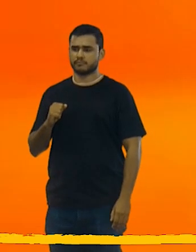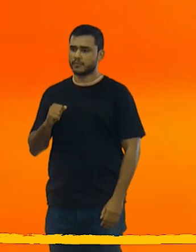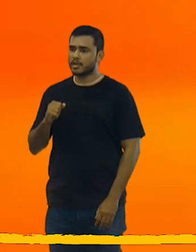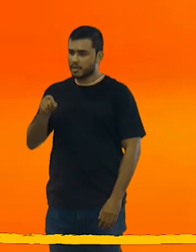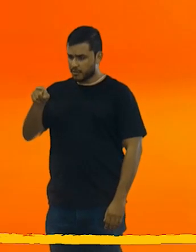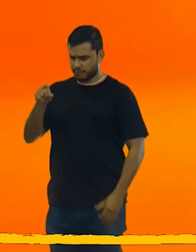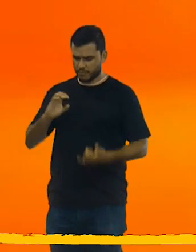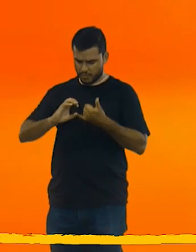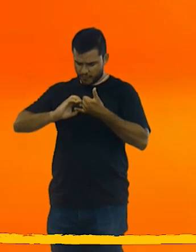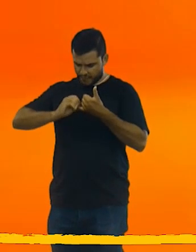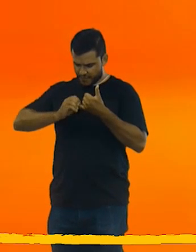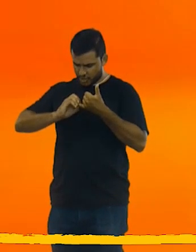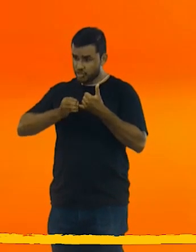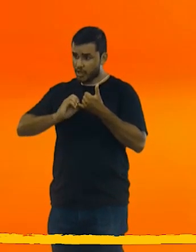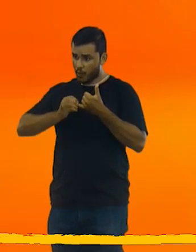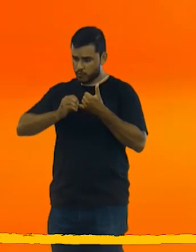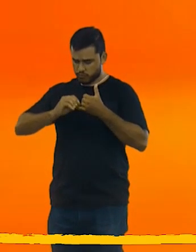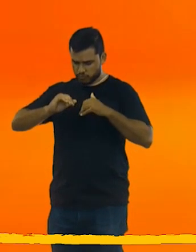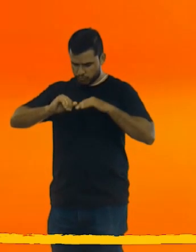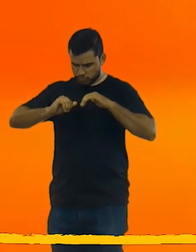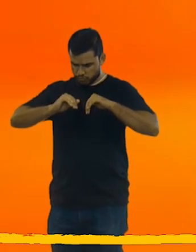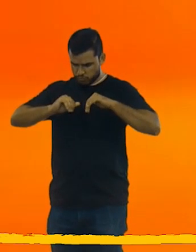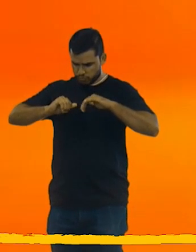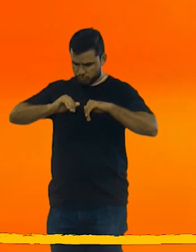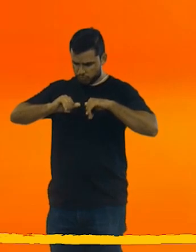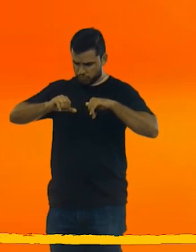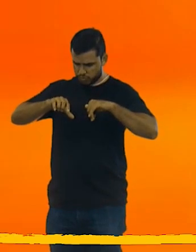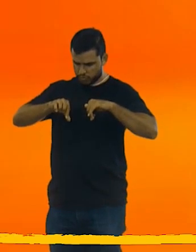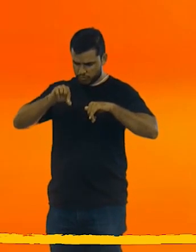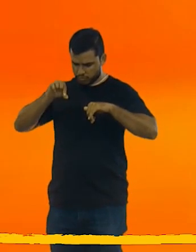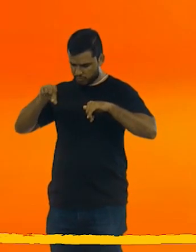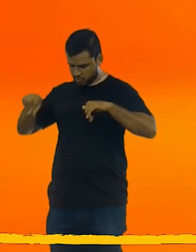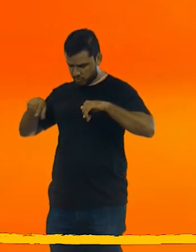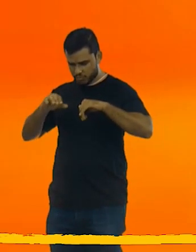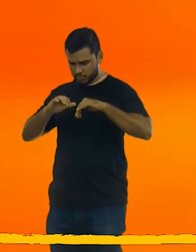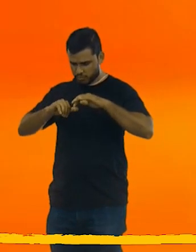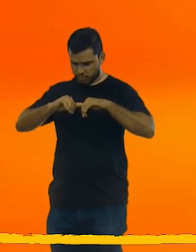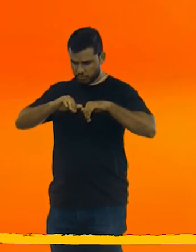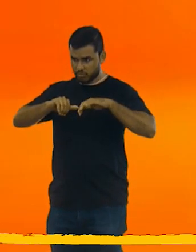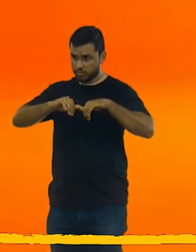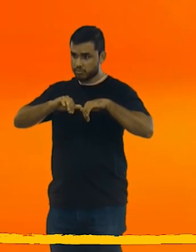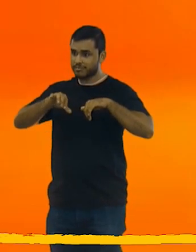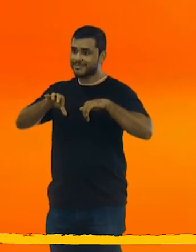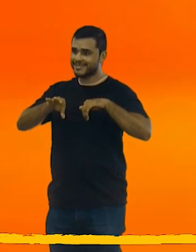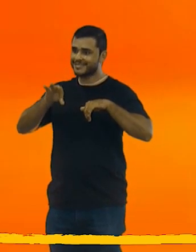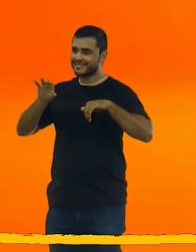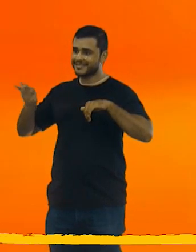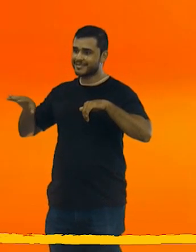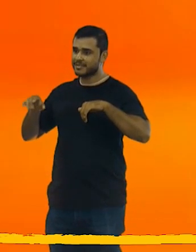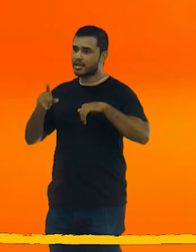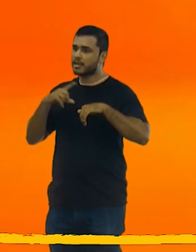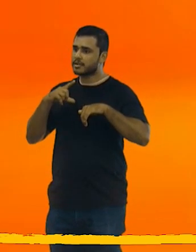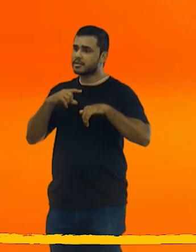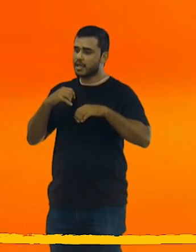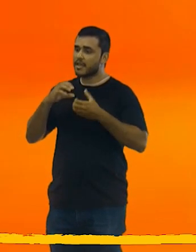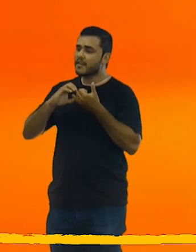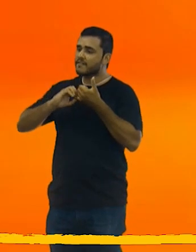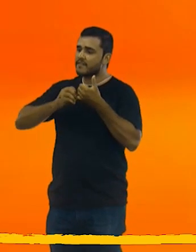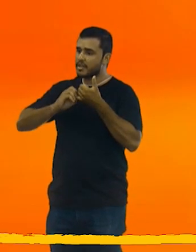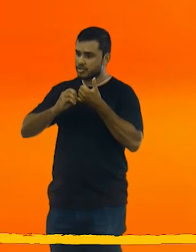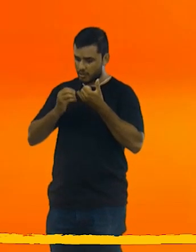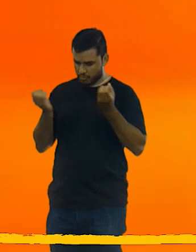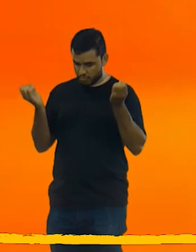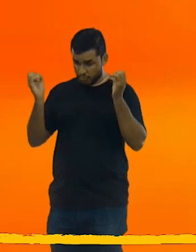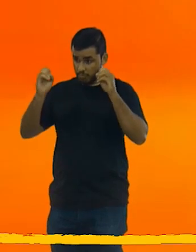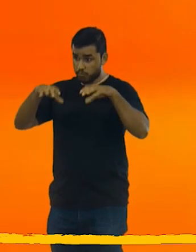Catar feijão se limita com escrever. Joga-se os grãos na água do alguidar,